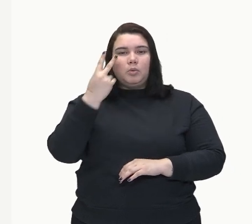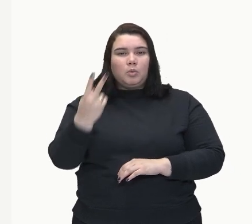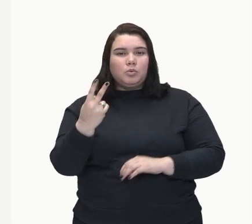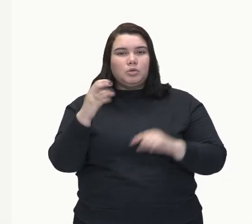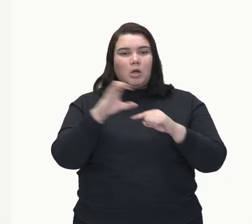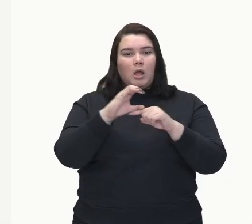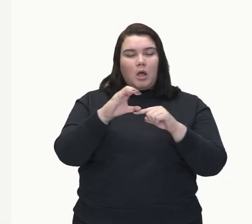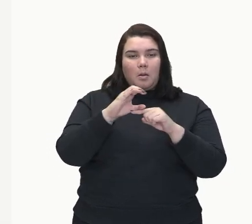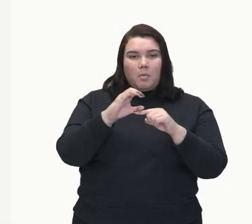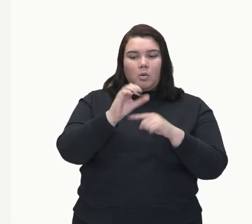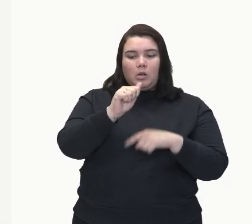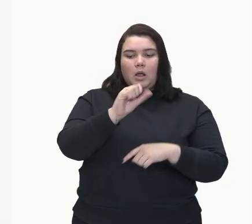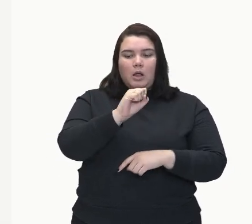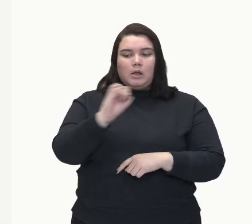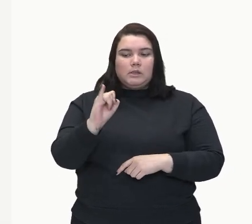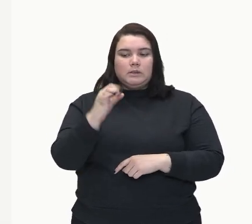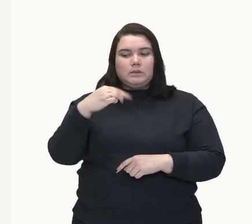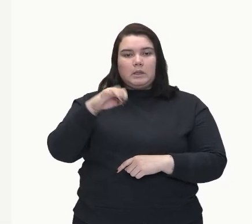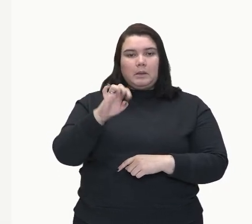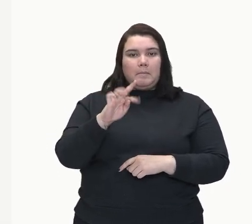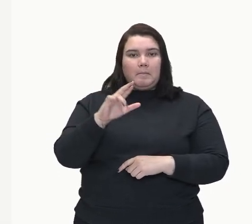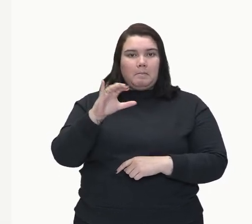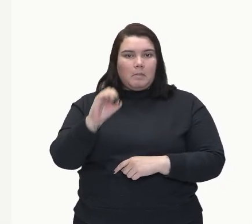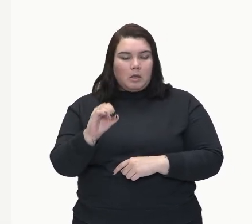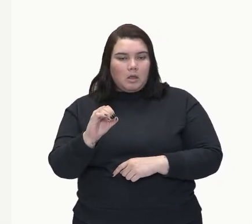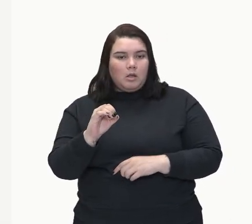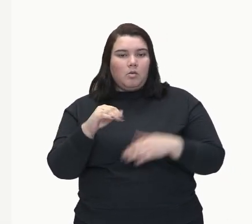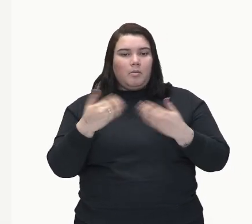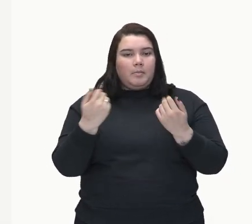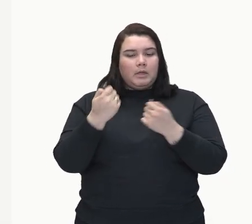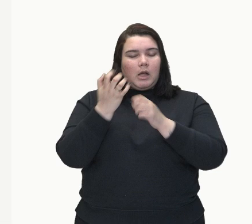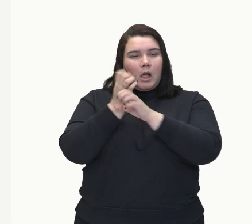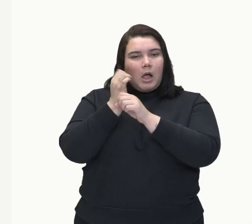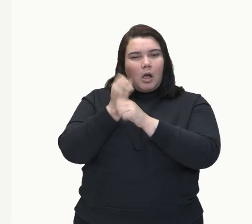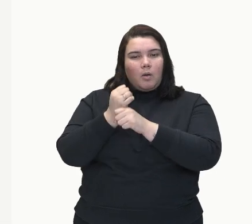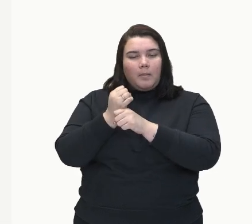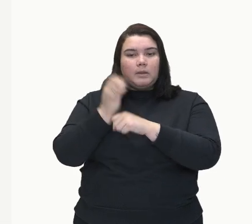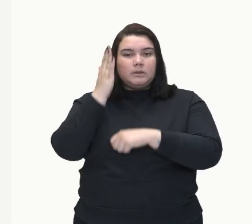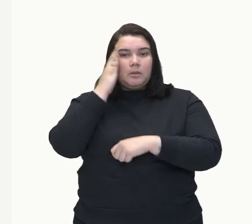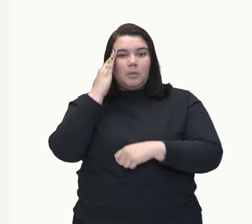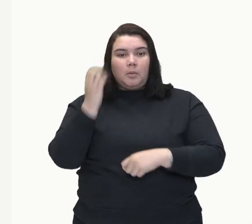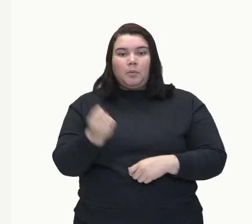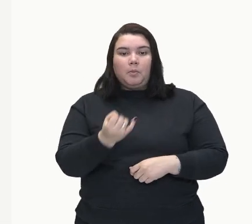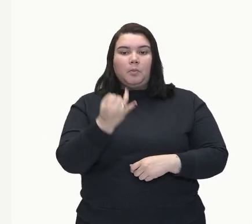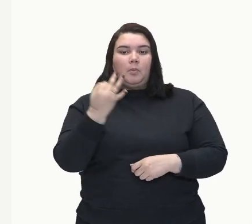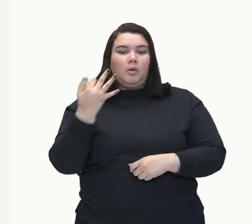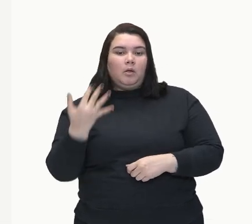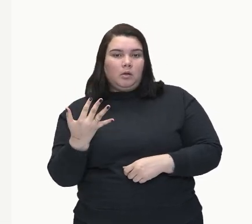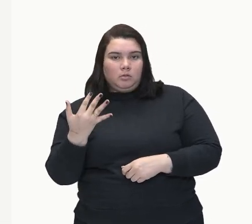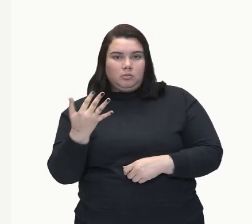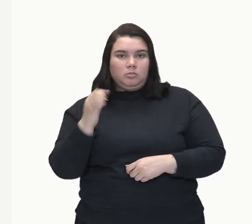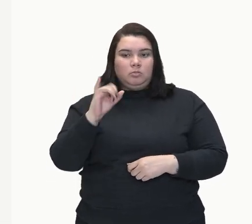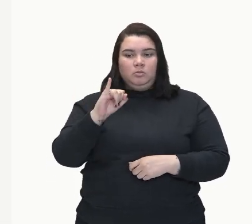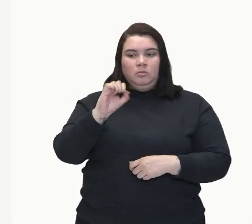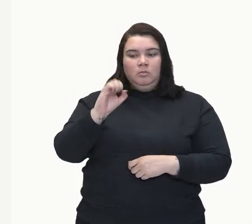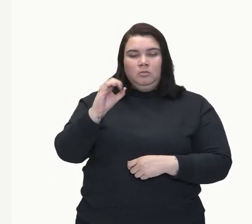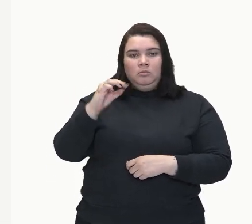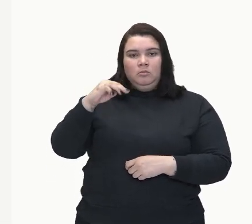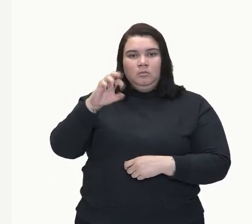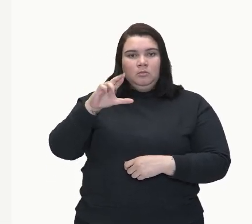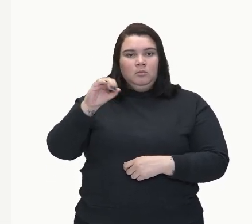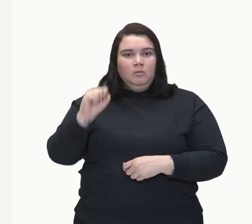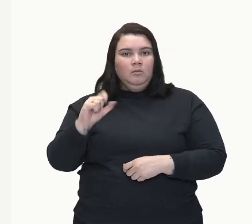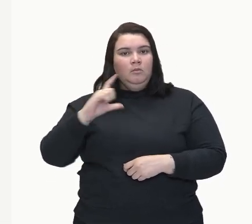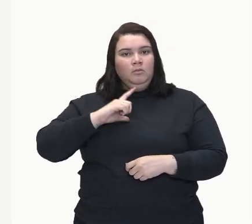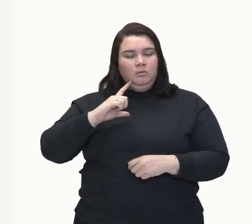aí é necessário fazer um cálculo para saber quantos isômeros existem. Mas o básico é esse aqui,